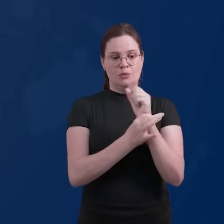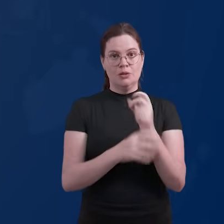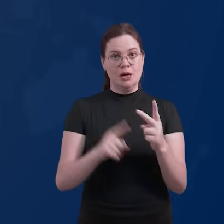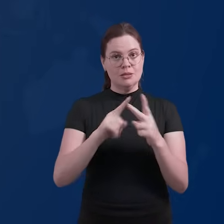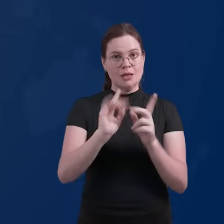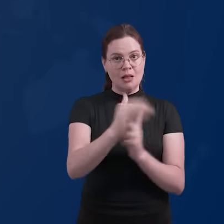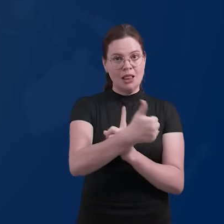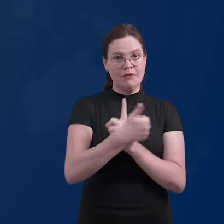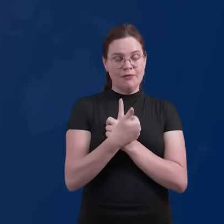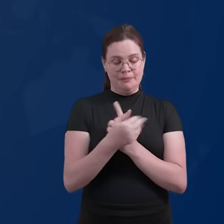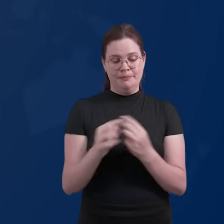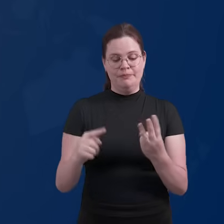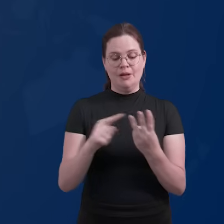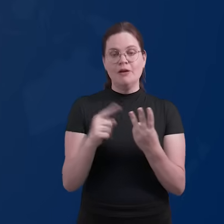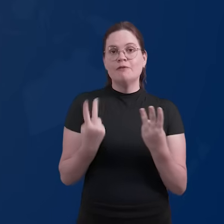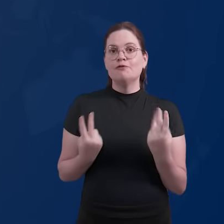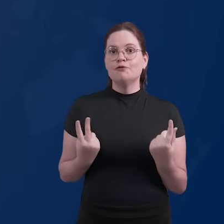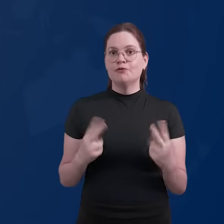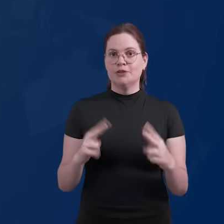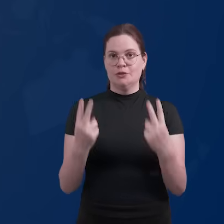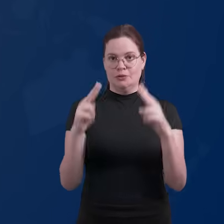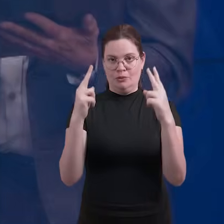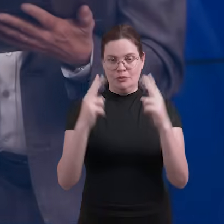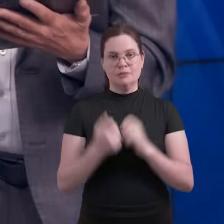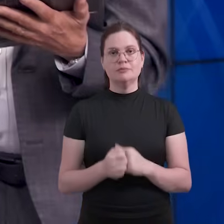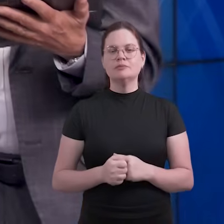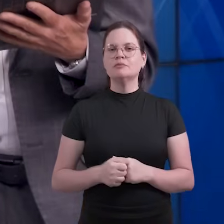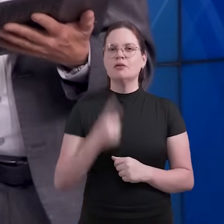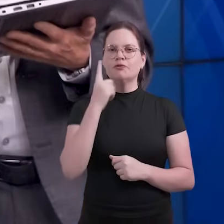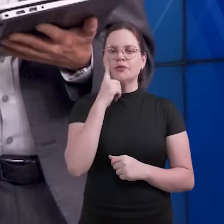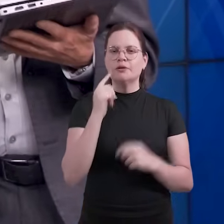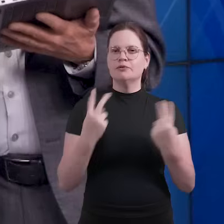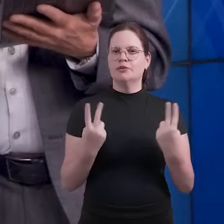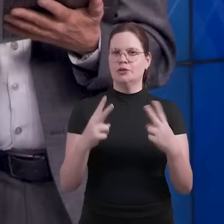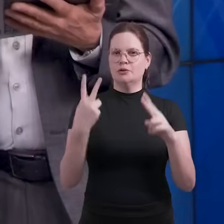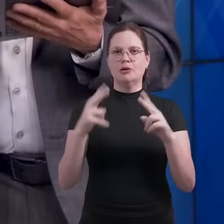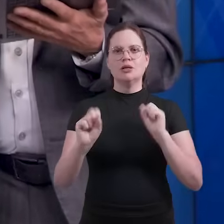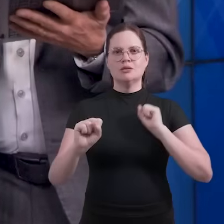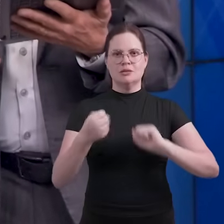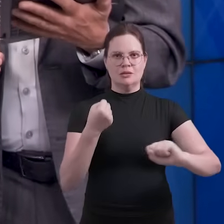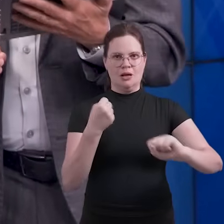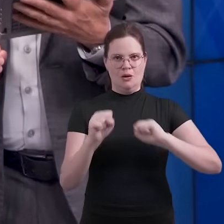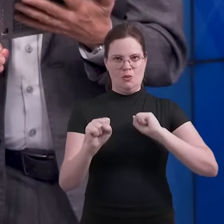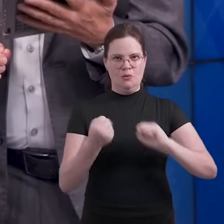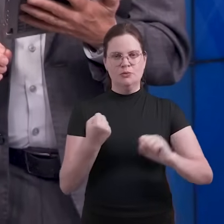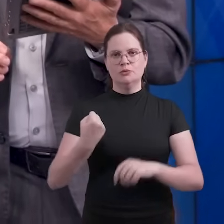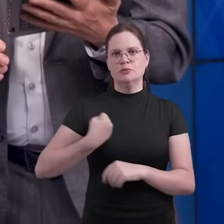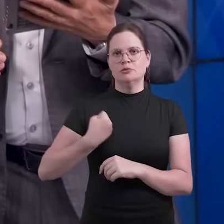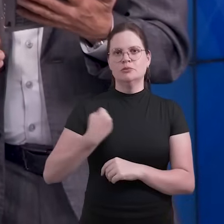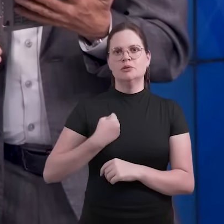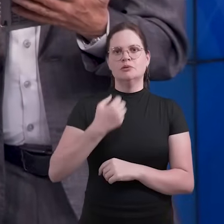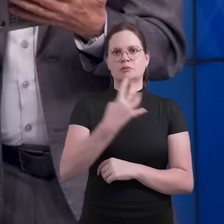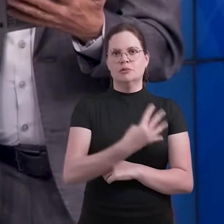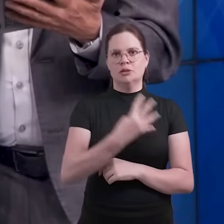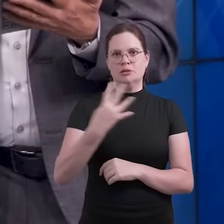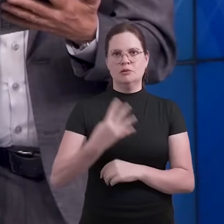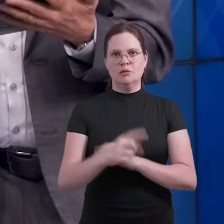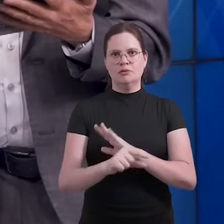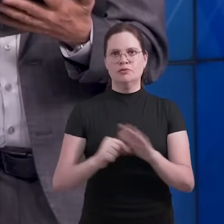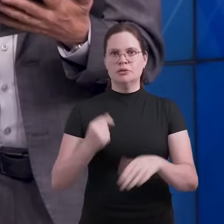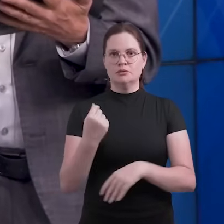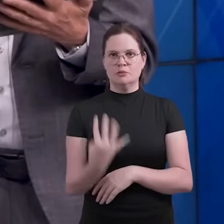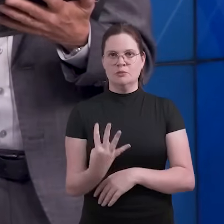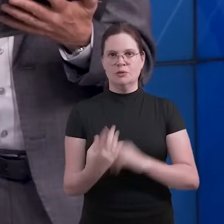de vitória, nós vamos ver agora um texto bíblico, lá no livro de Salmos, Salmo capítulo